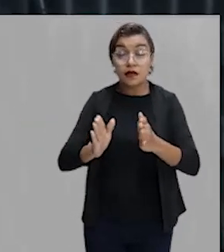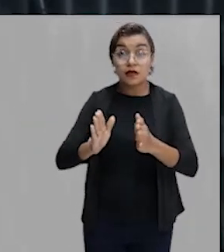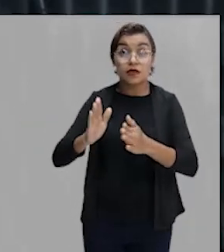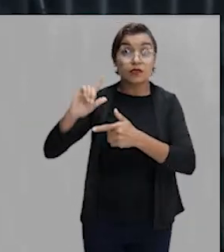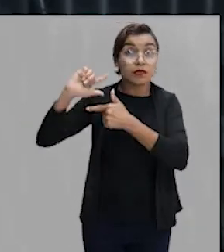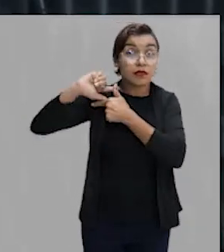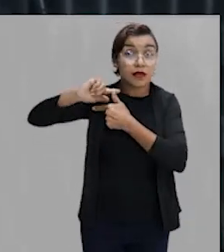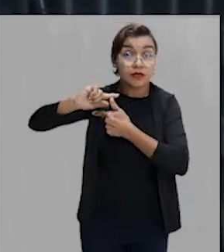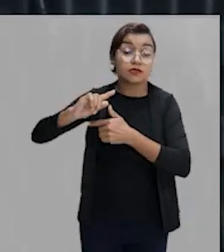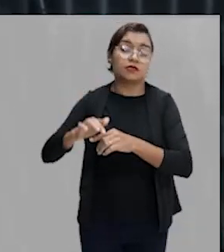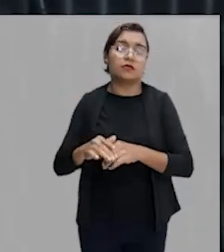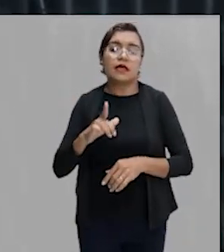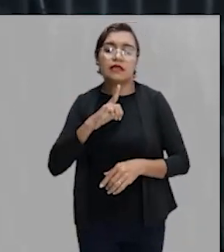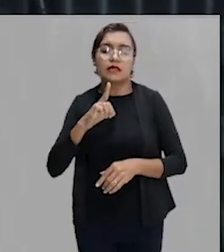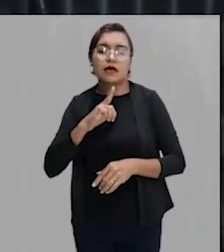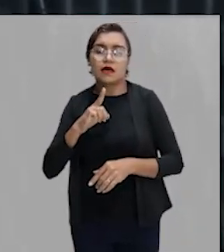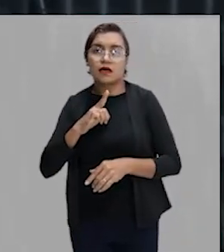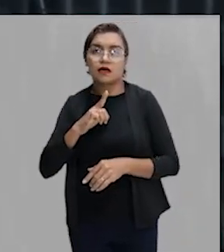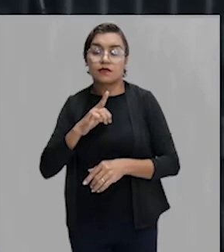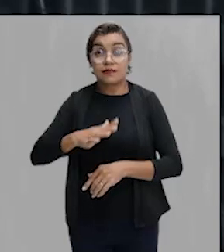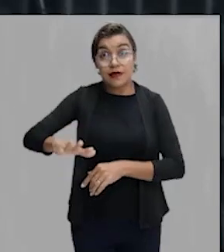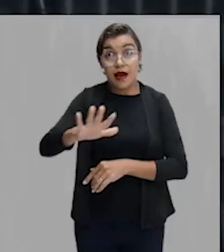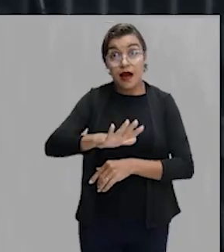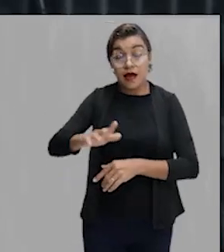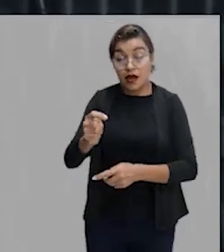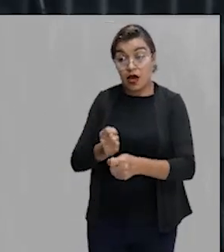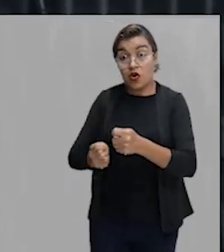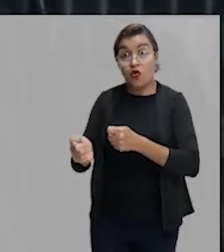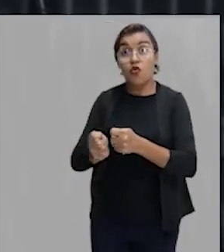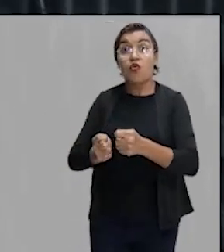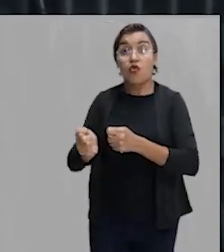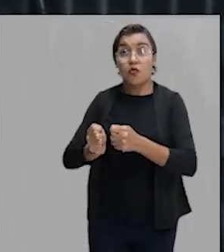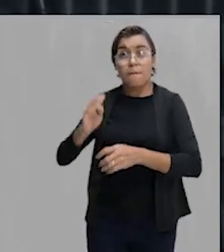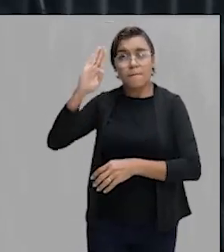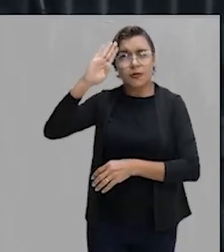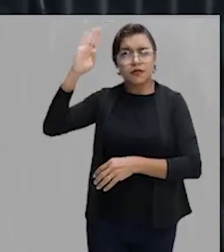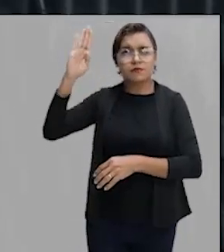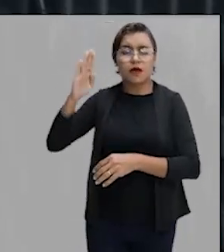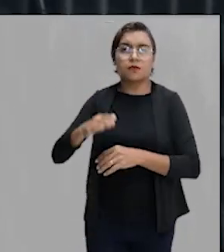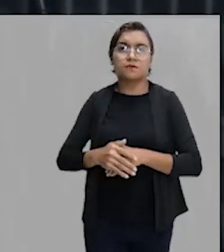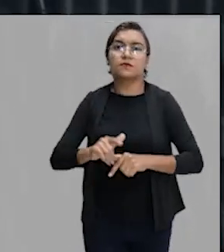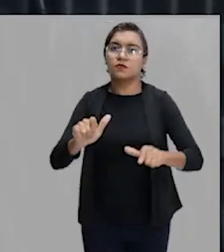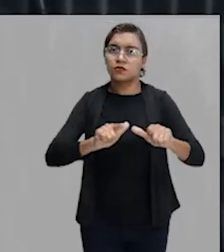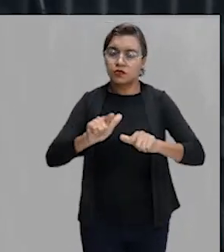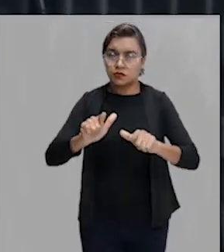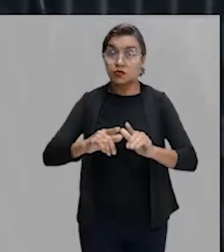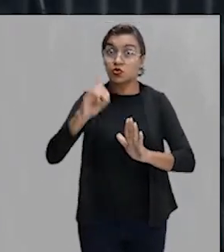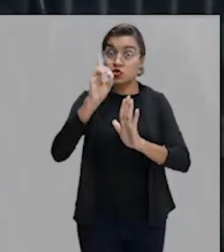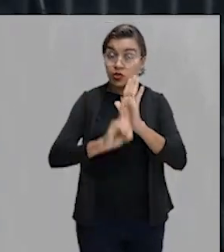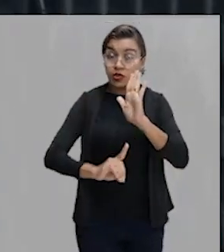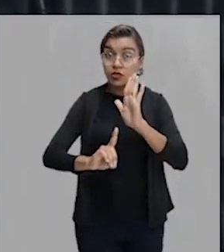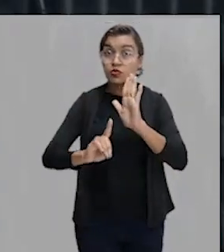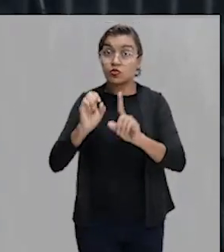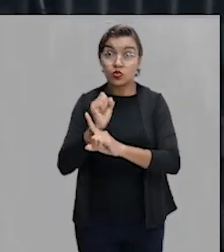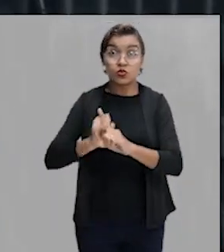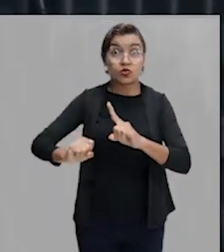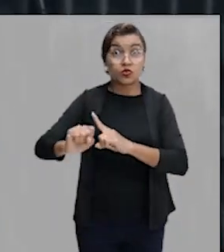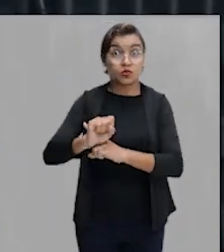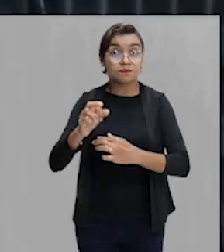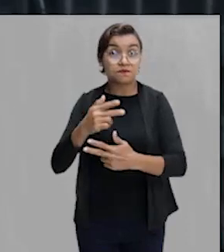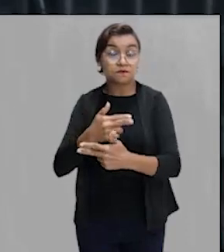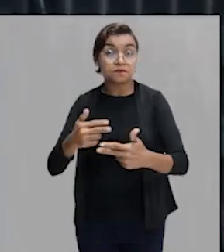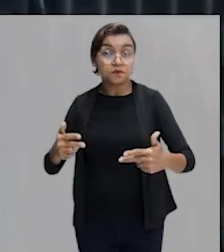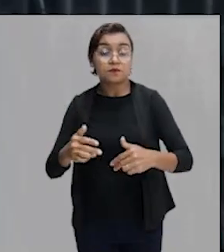estava principalmente no setor econômico, no setor do trabalho, dos direitos sociais. Os